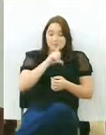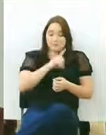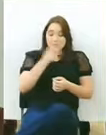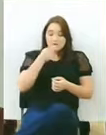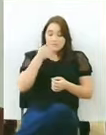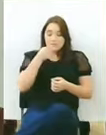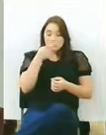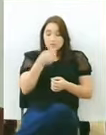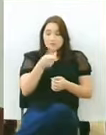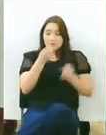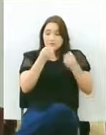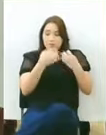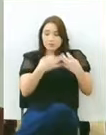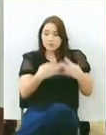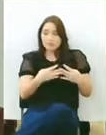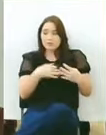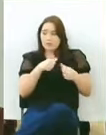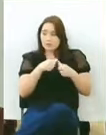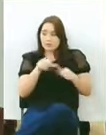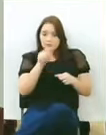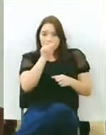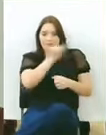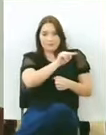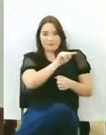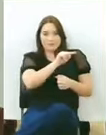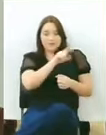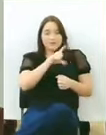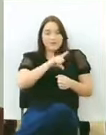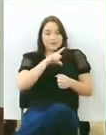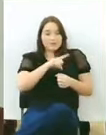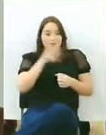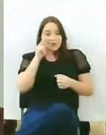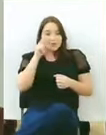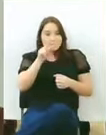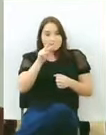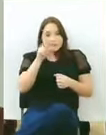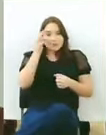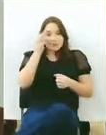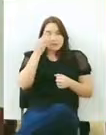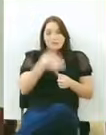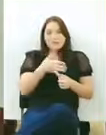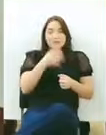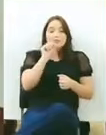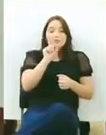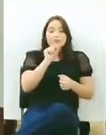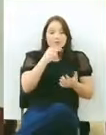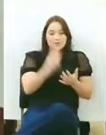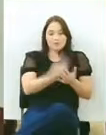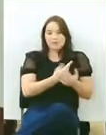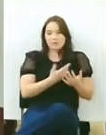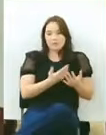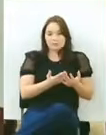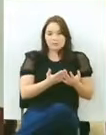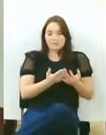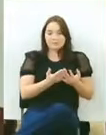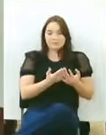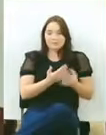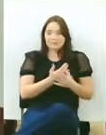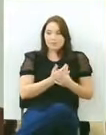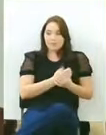diz novamente que é porque ele estava lá. Ele viu tudo, ele presenciou tudo,